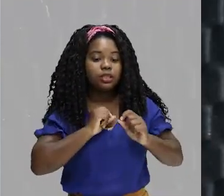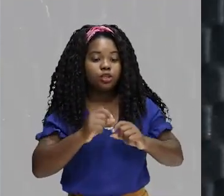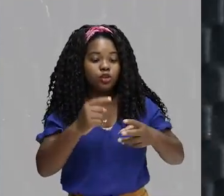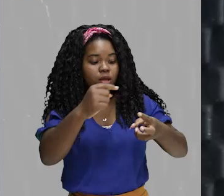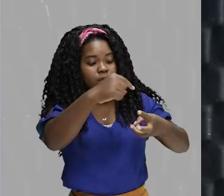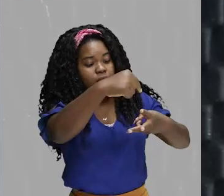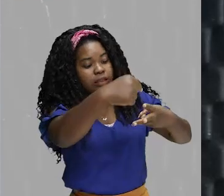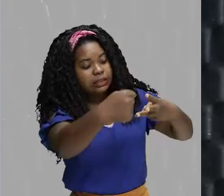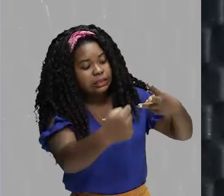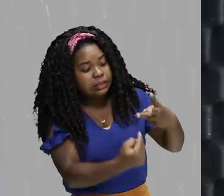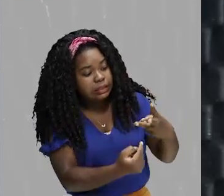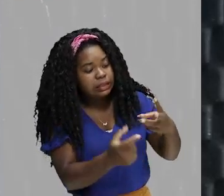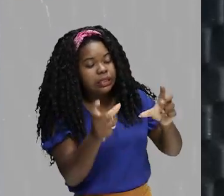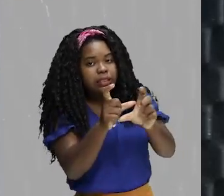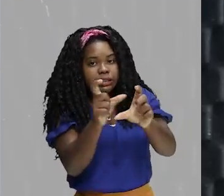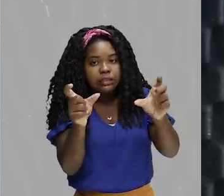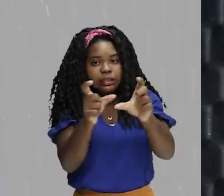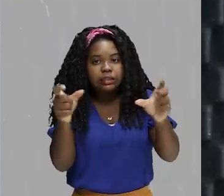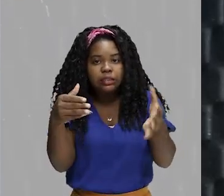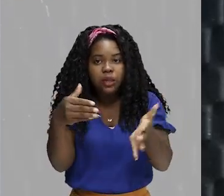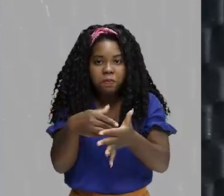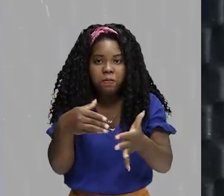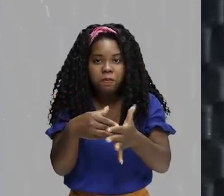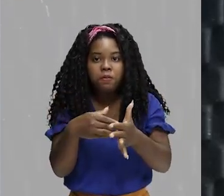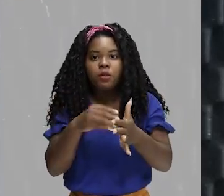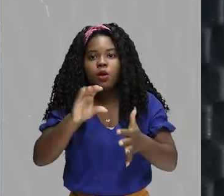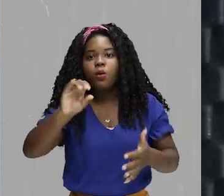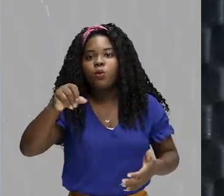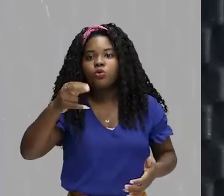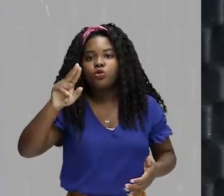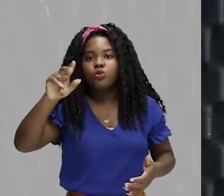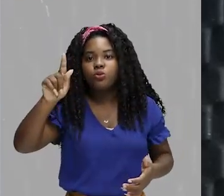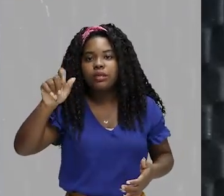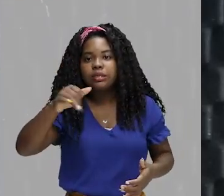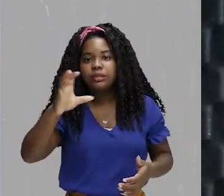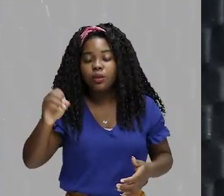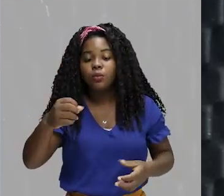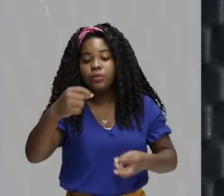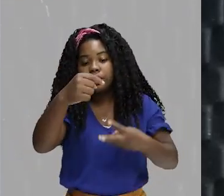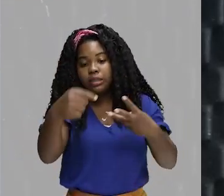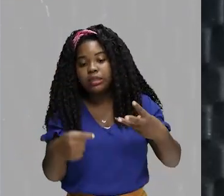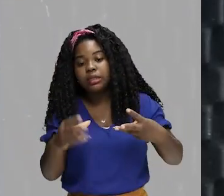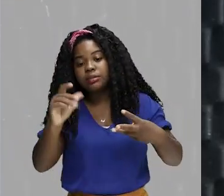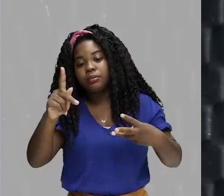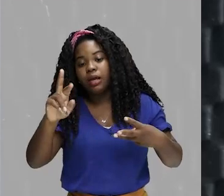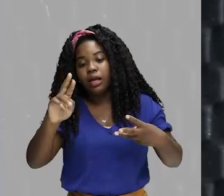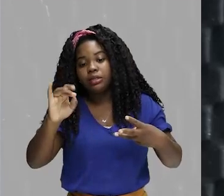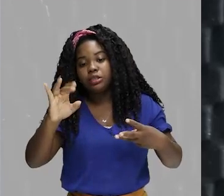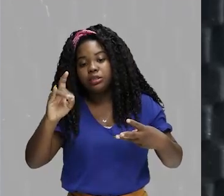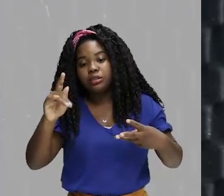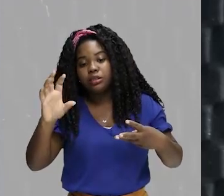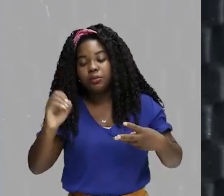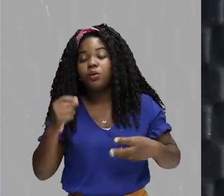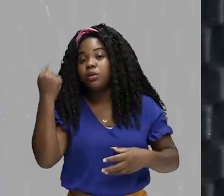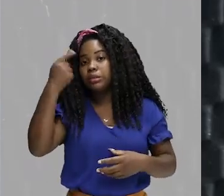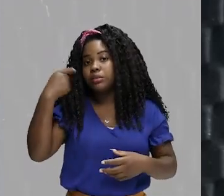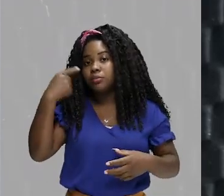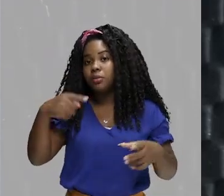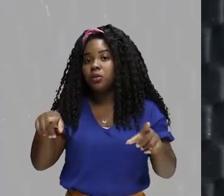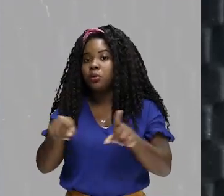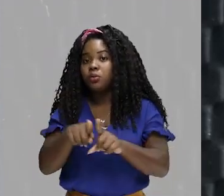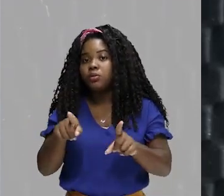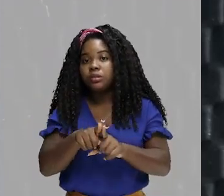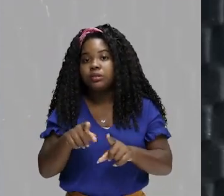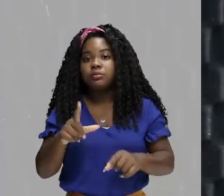3 terminações de conjugação, né? 3 particípios, um para cada conjugação. Em espanhol, eu tenho